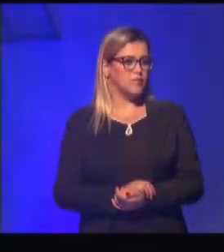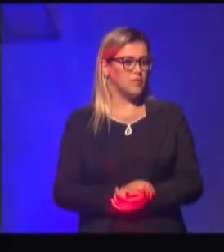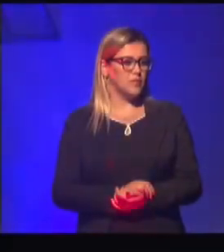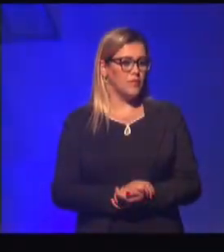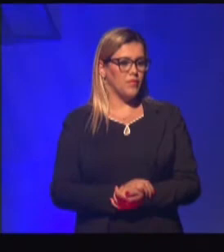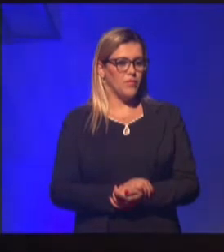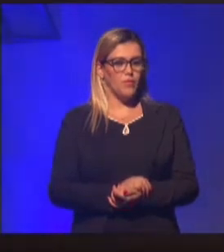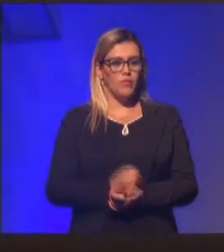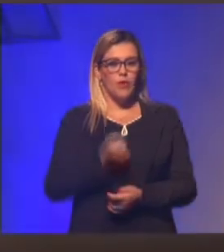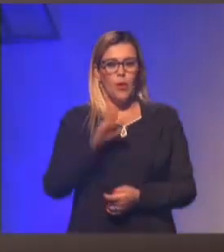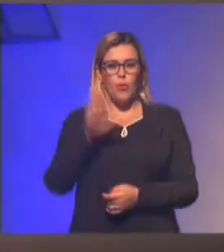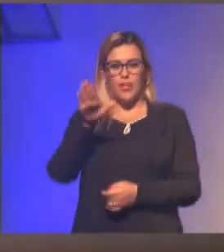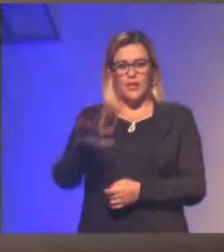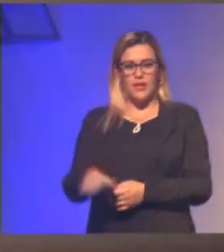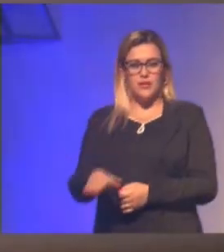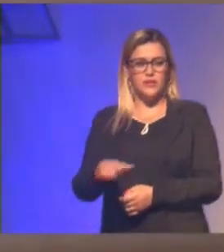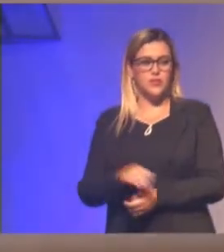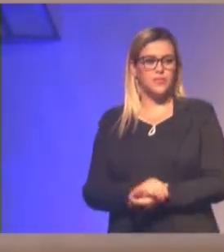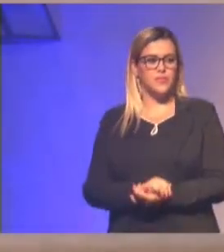Boa tarde, gente.